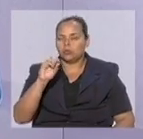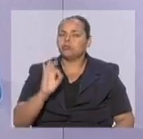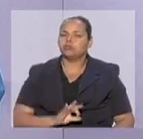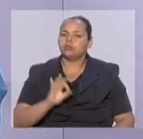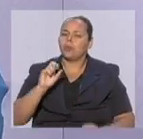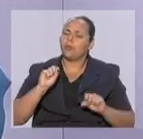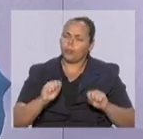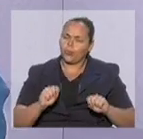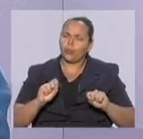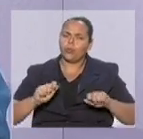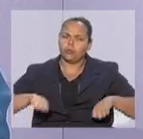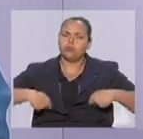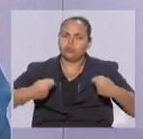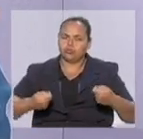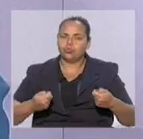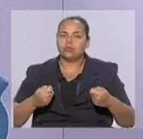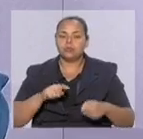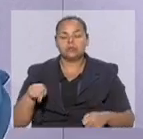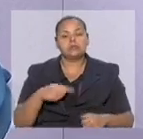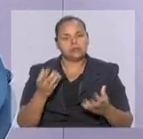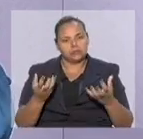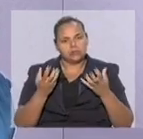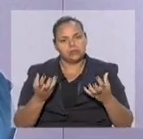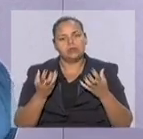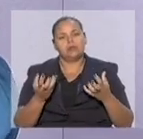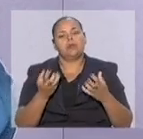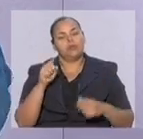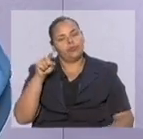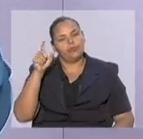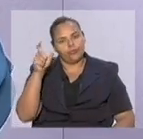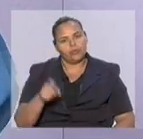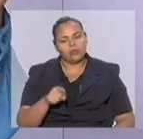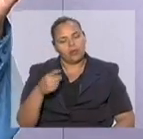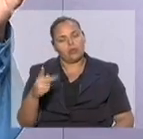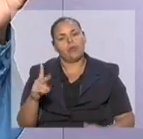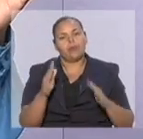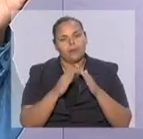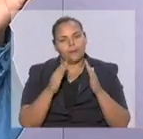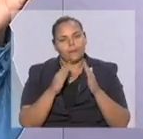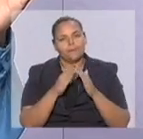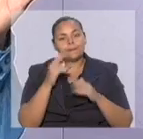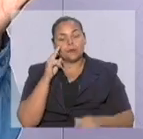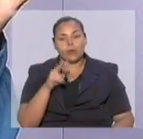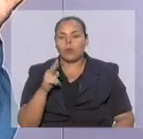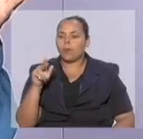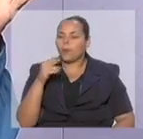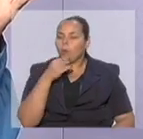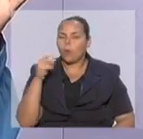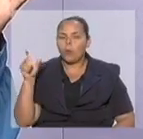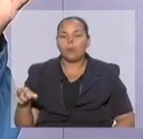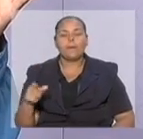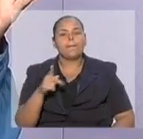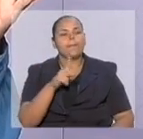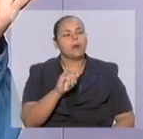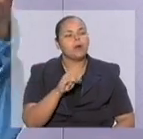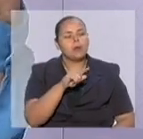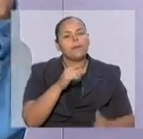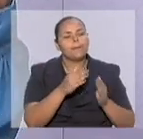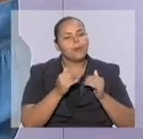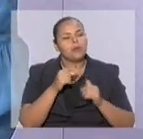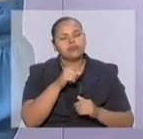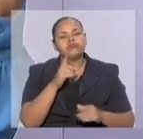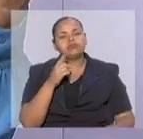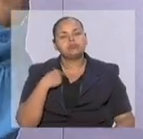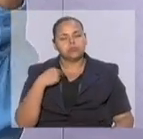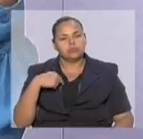dos pacientes podem ter cura. Então, o que a gente quer é que você, na sua casa, olhe o seu irmão, o seu pai,